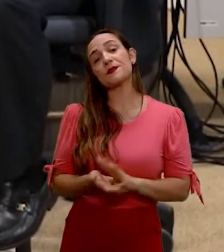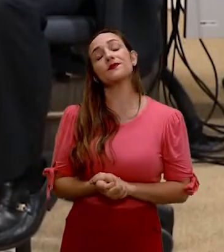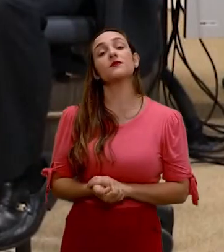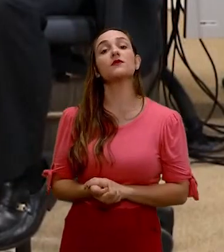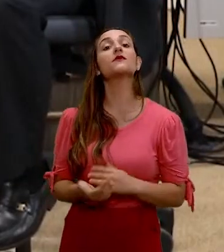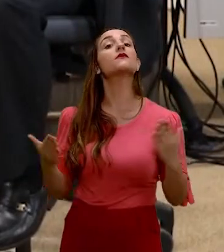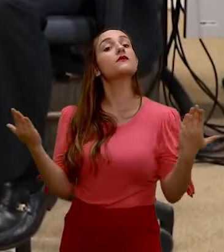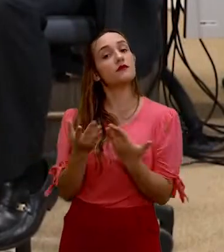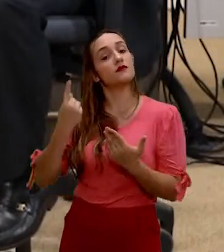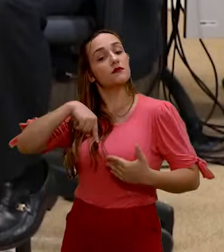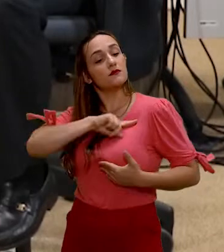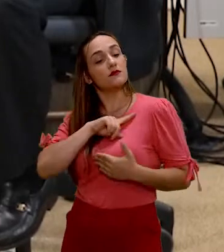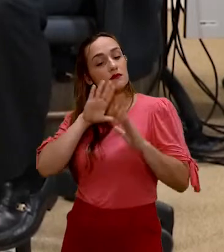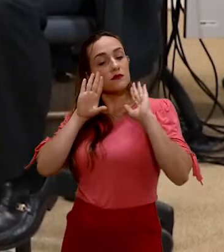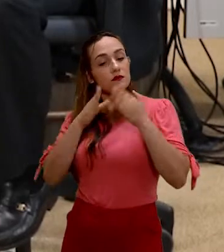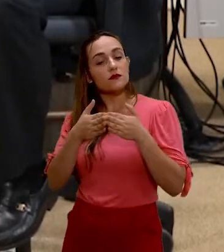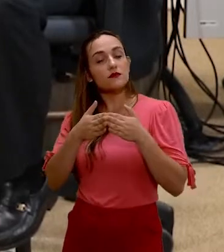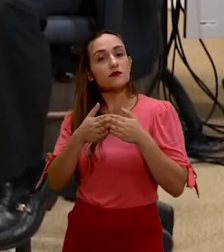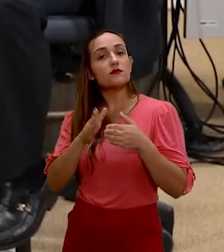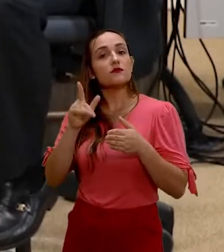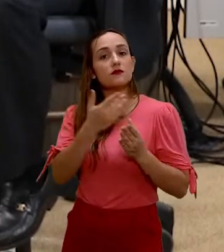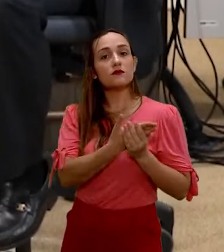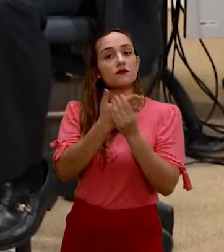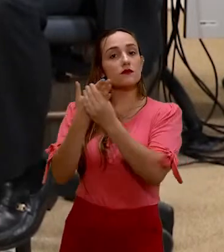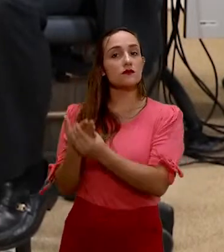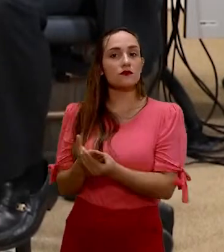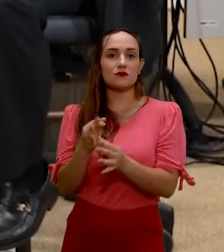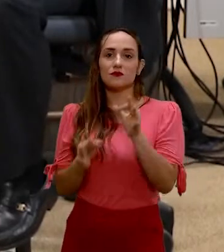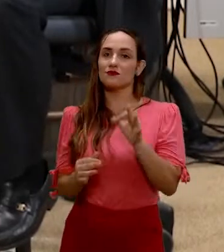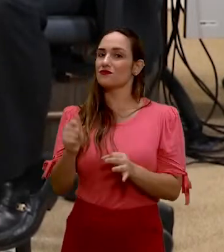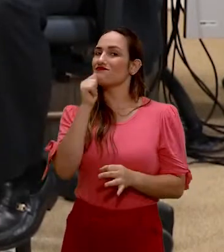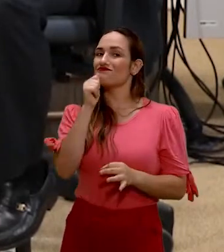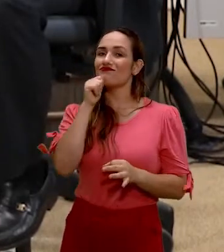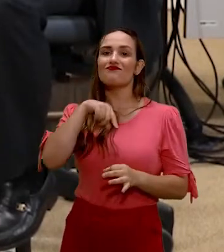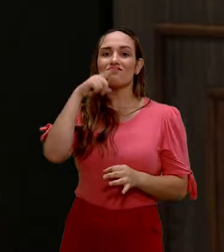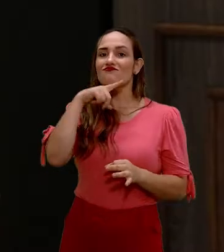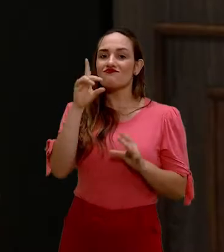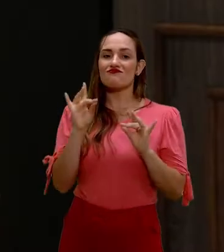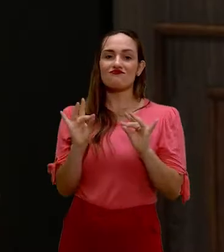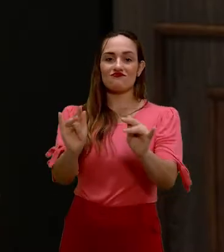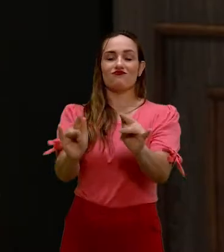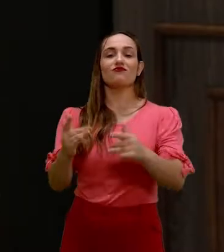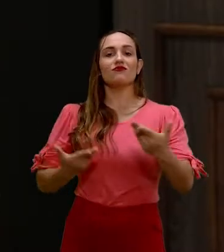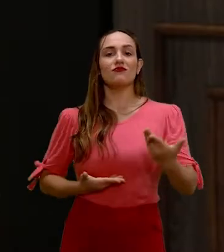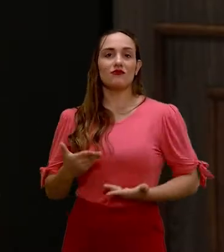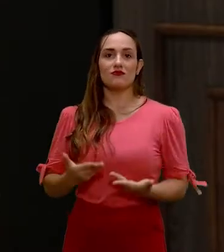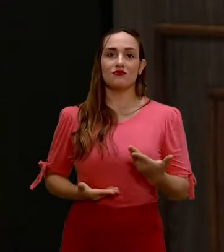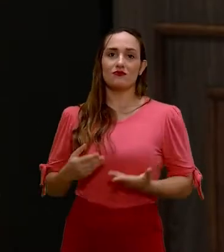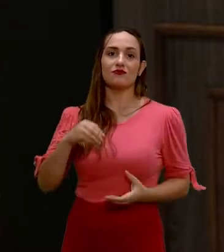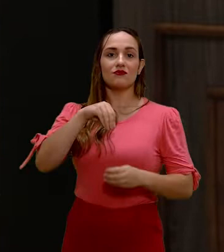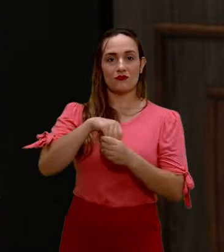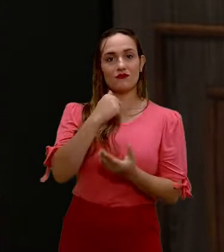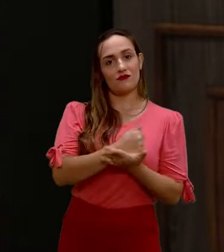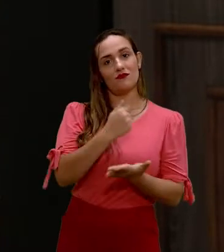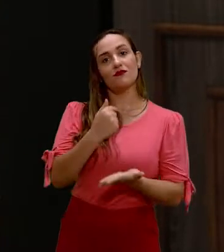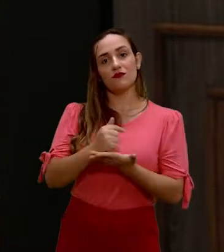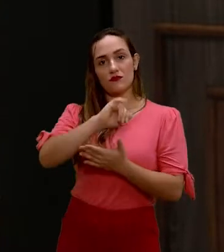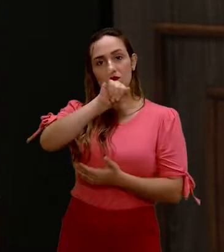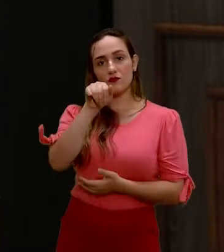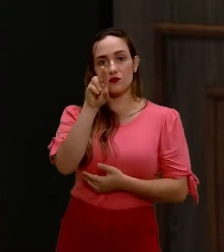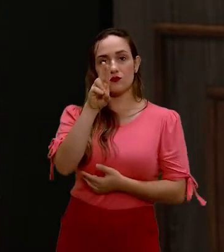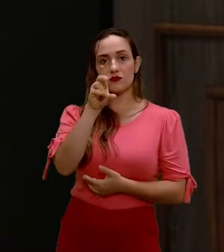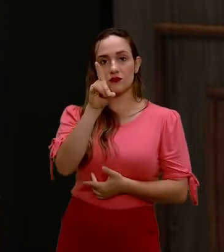Hoje nós estamos focados no processo judicial, porque nós ainda não terminamos o nosso serviço nos cartórios